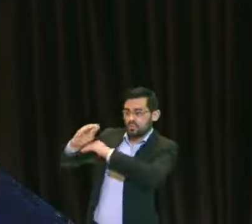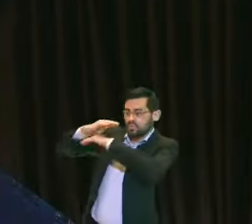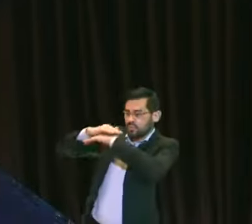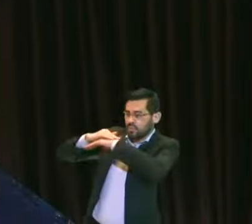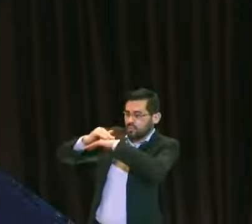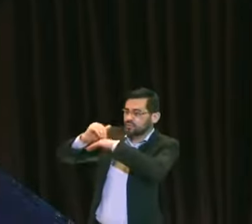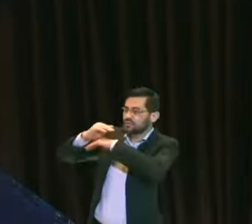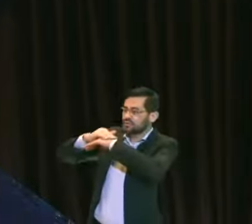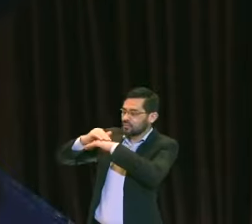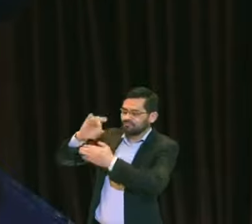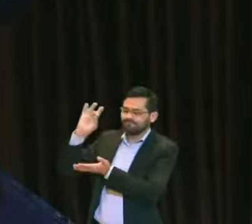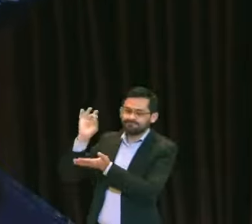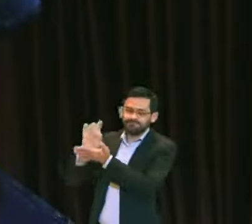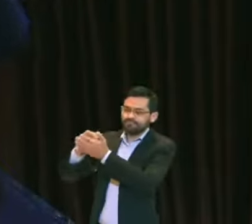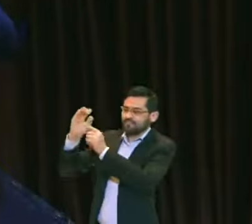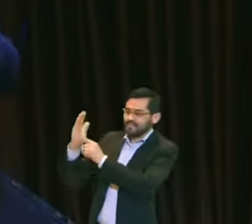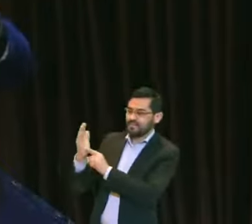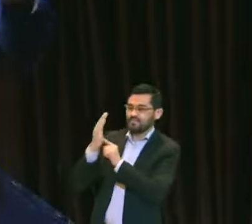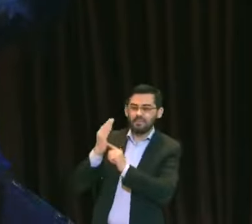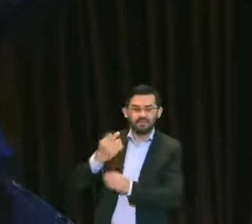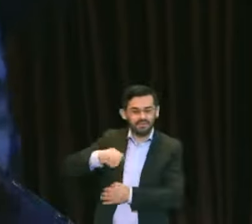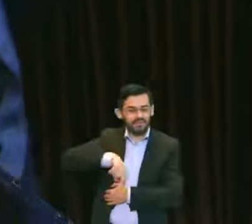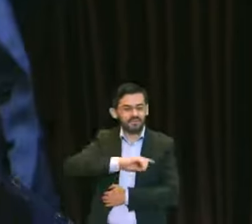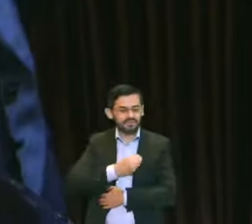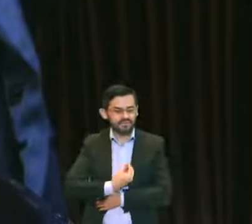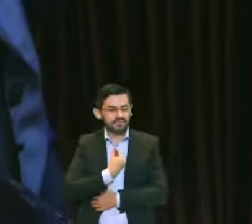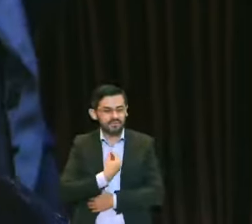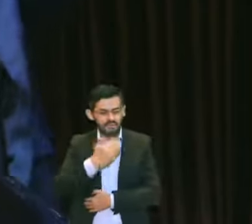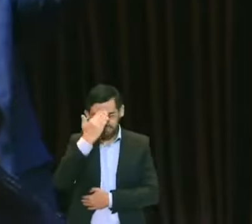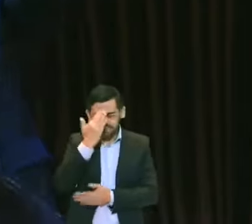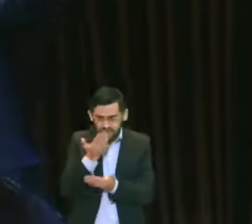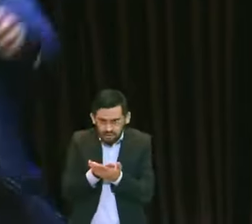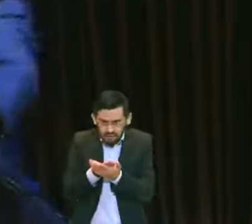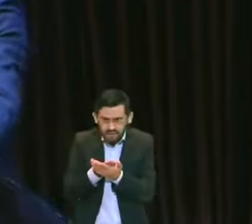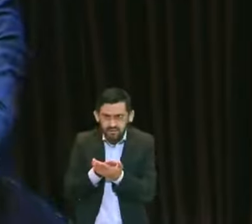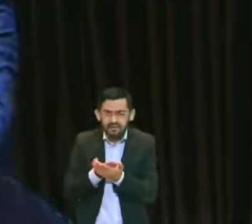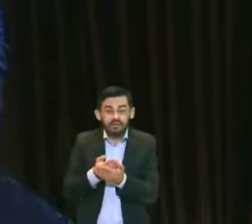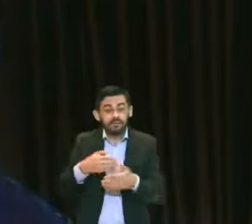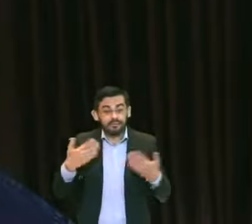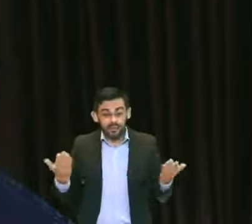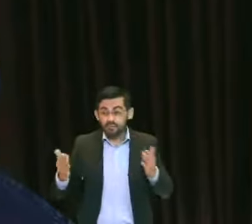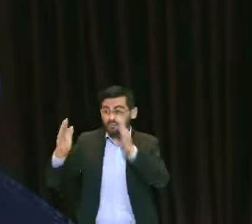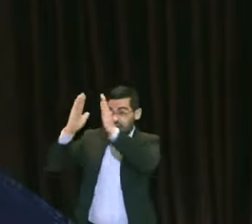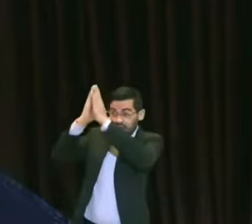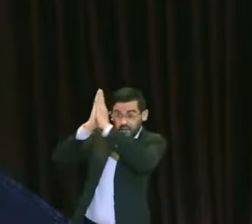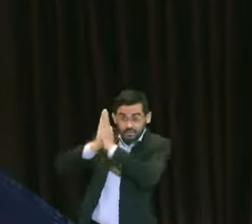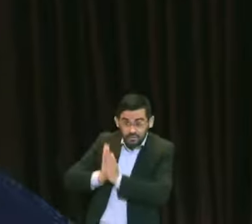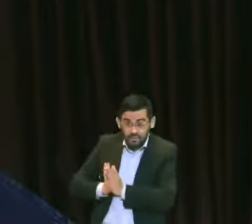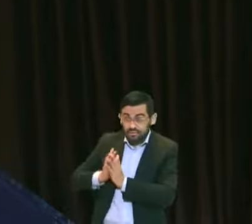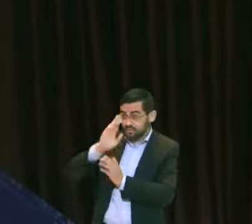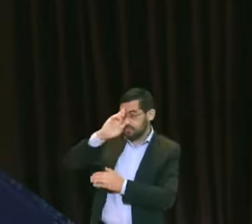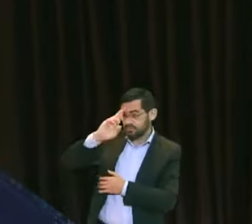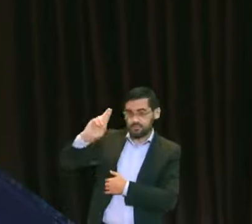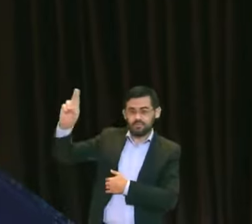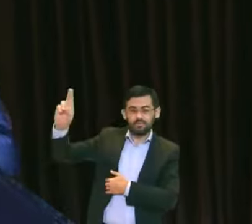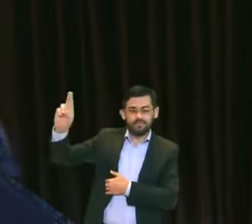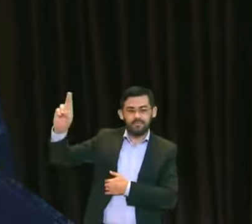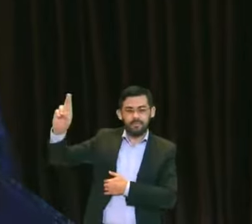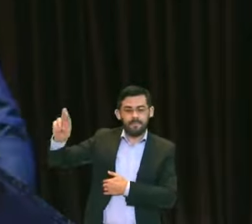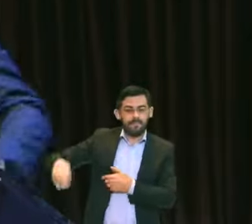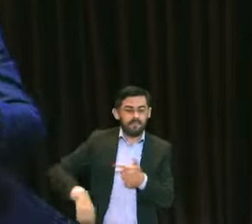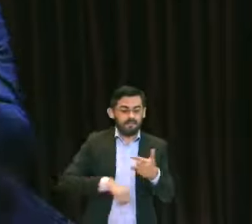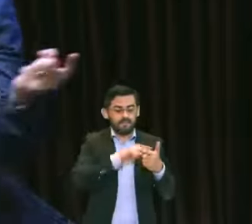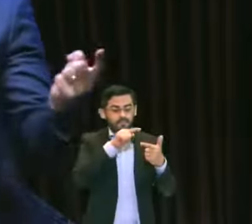se manifesta em nós. Quantos creem nisso? Adore, adore.